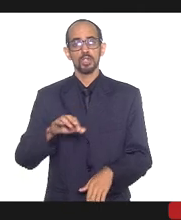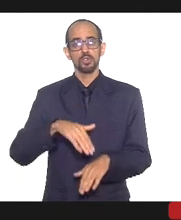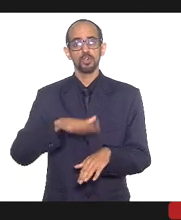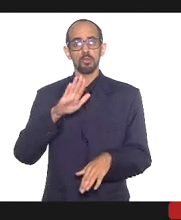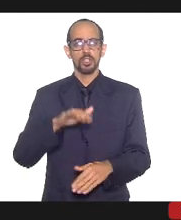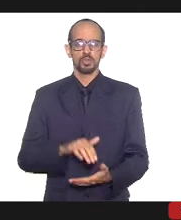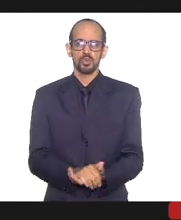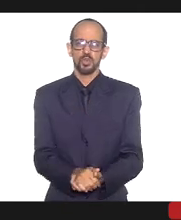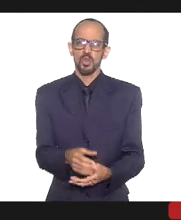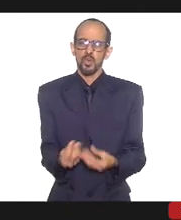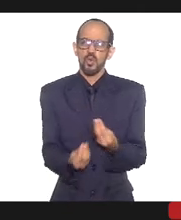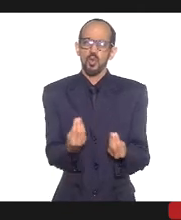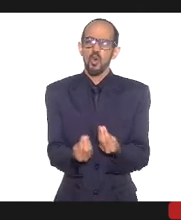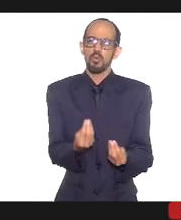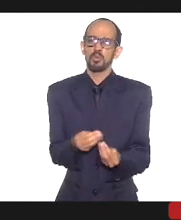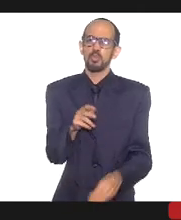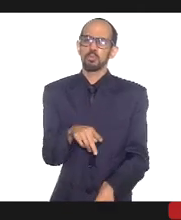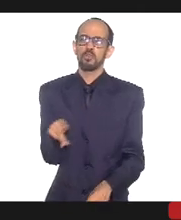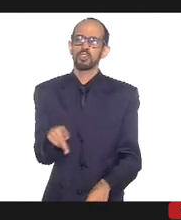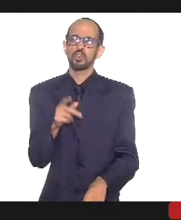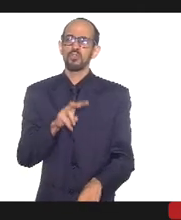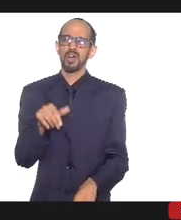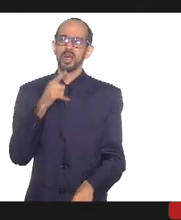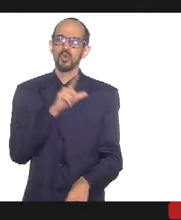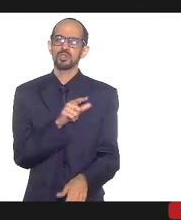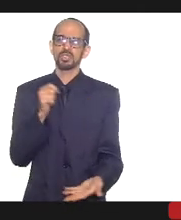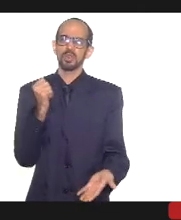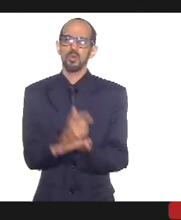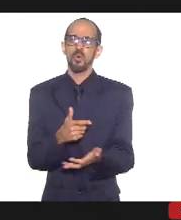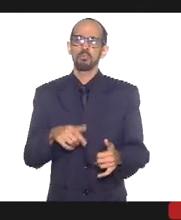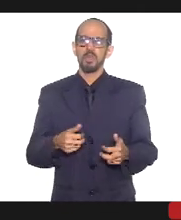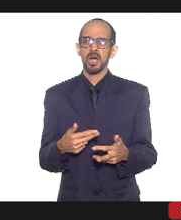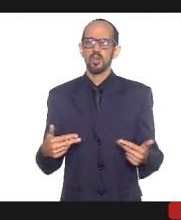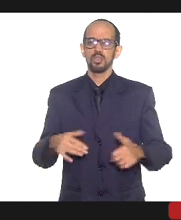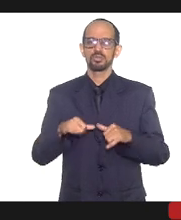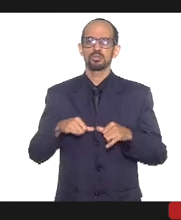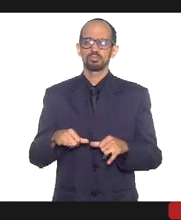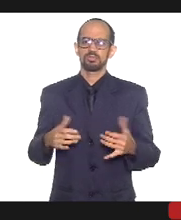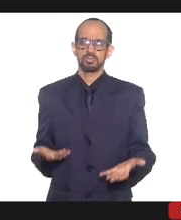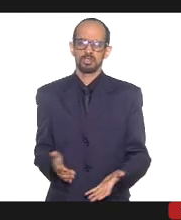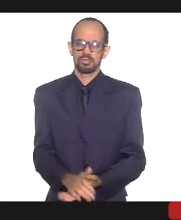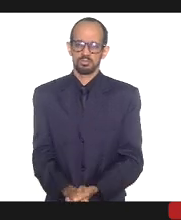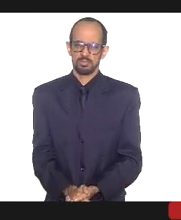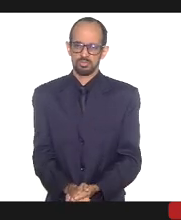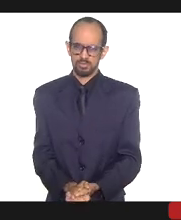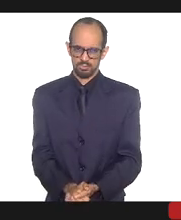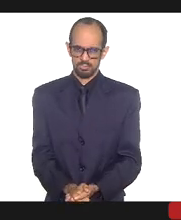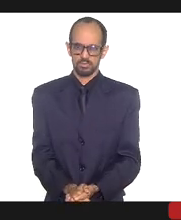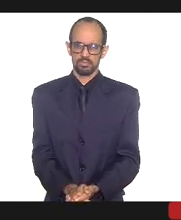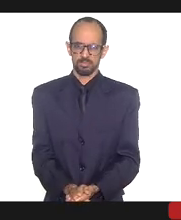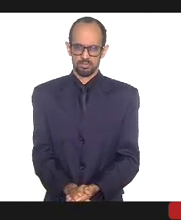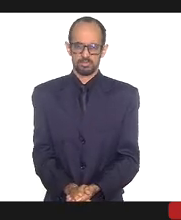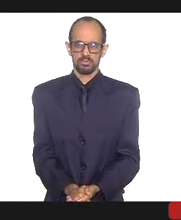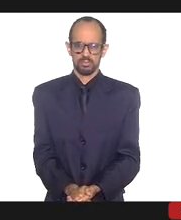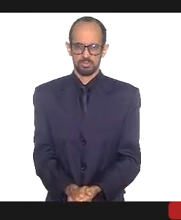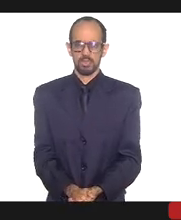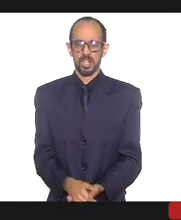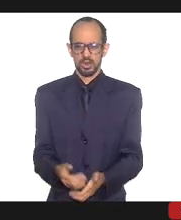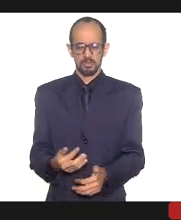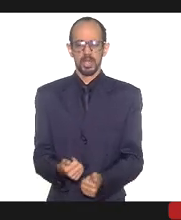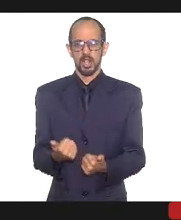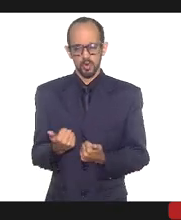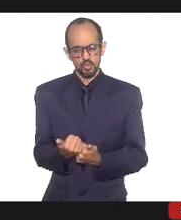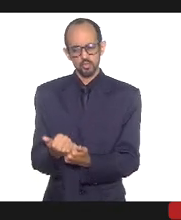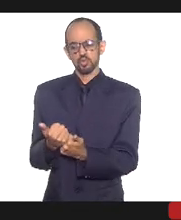que um professor vai conseguir fazer uma compra, né, para